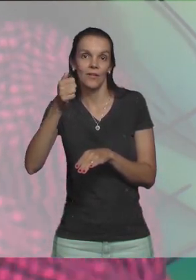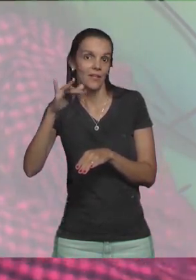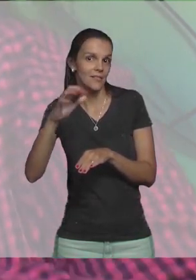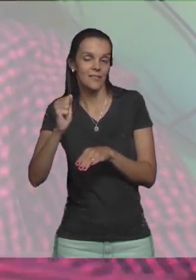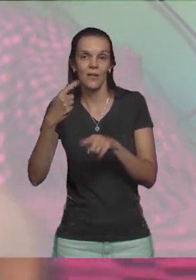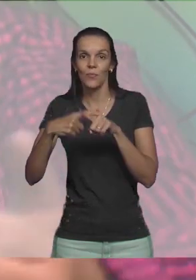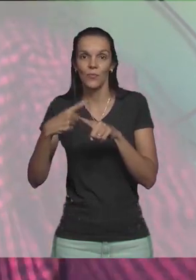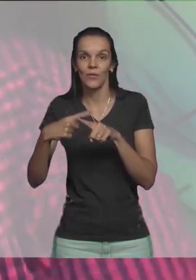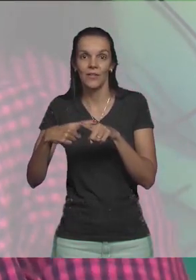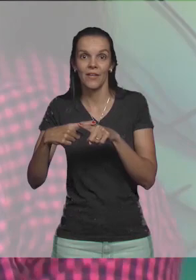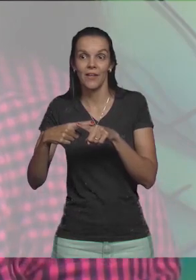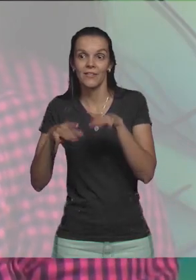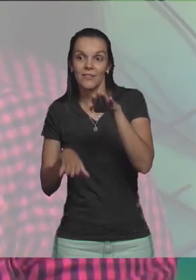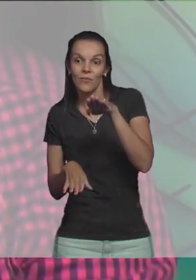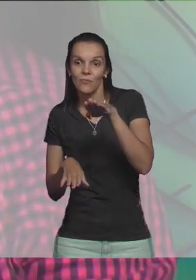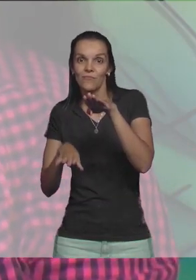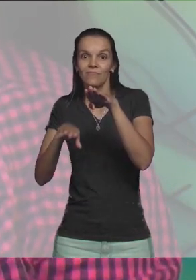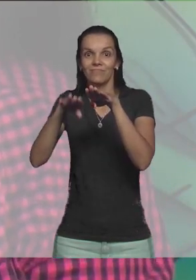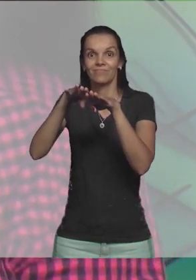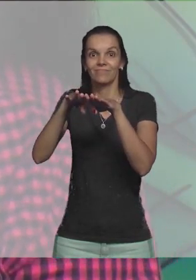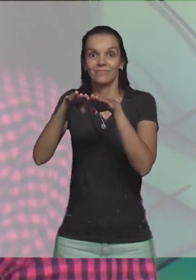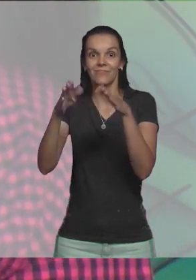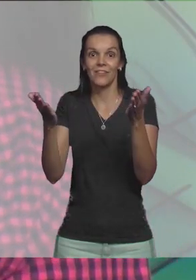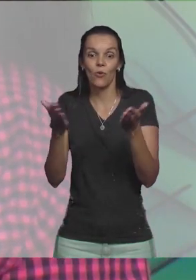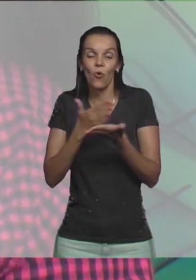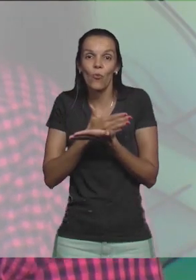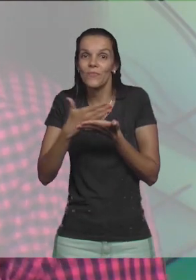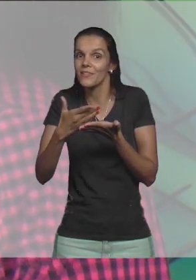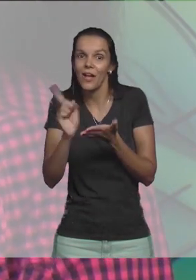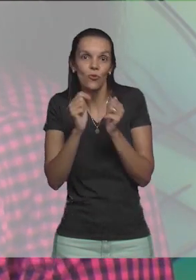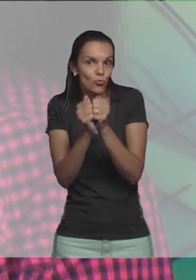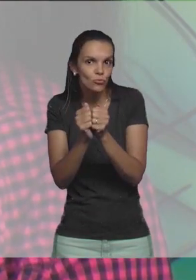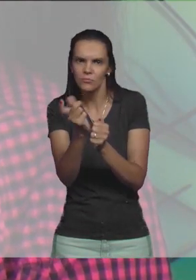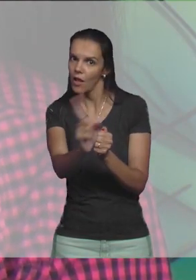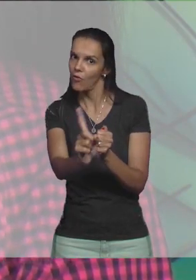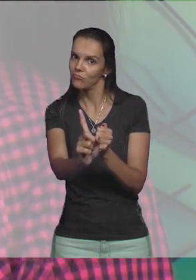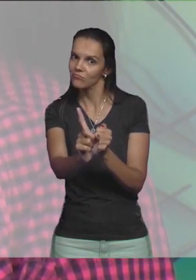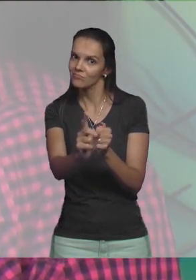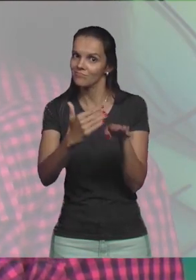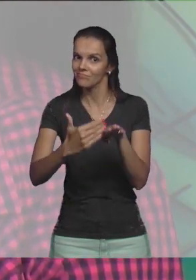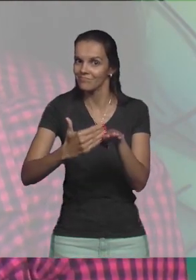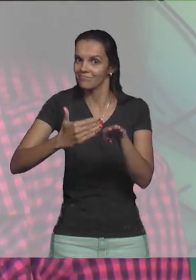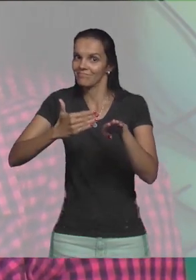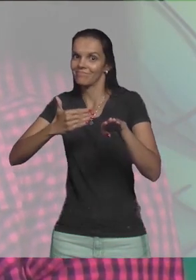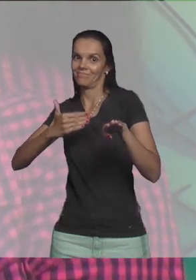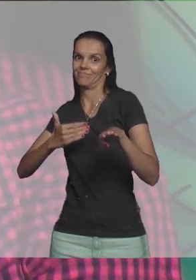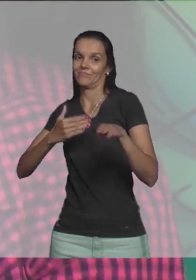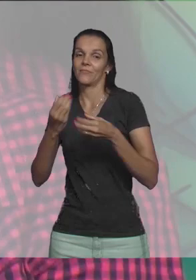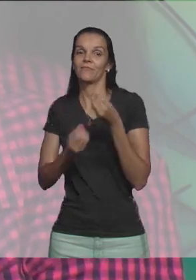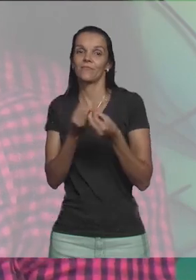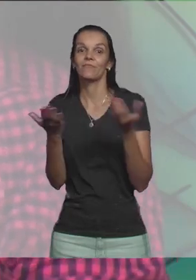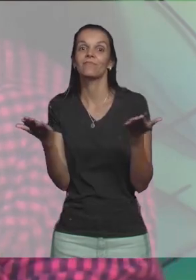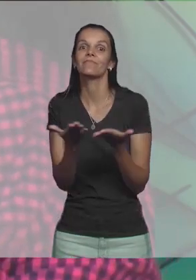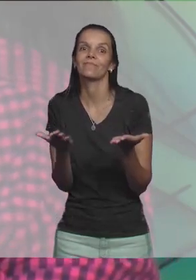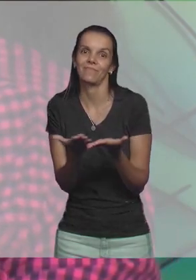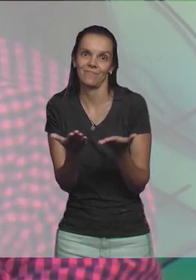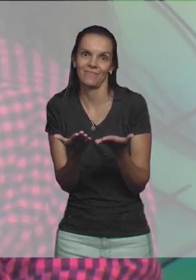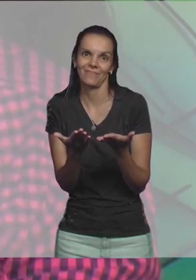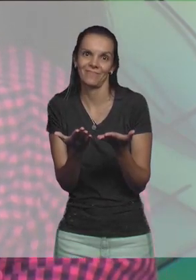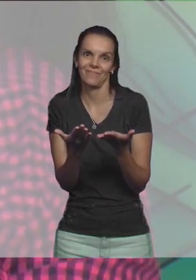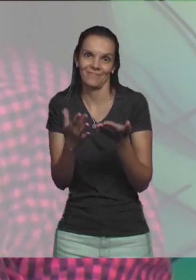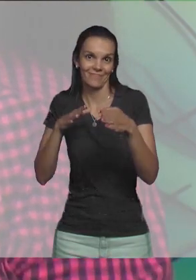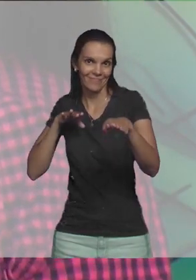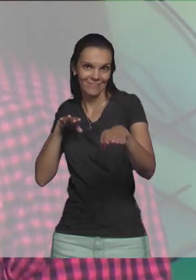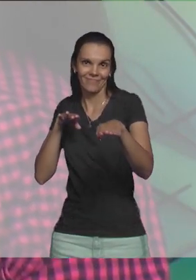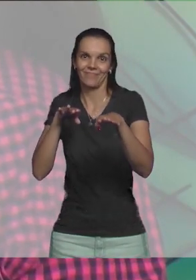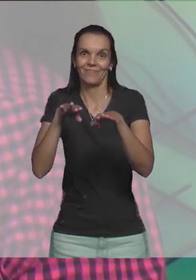como, a gente não caminha junto, e por escolhas que não são nossas. Elas vêm de várias outras escolhas